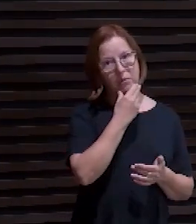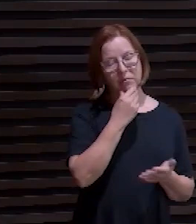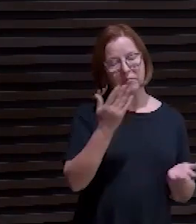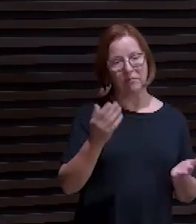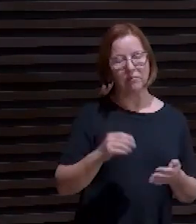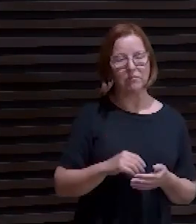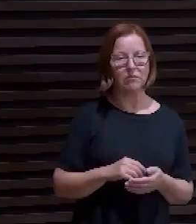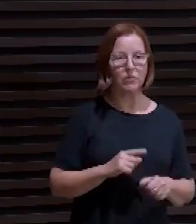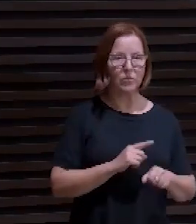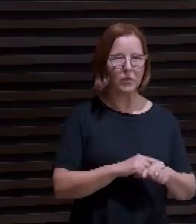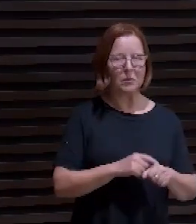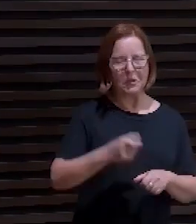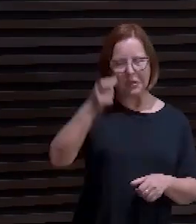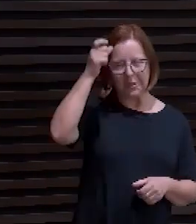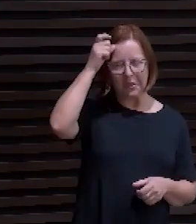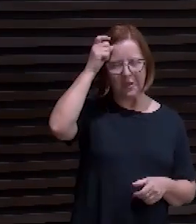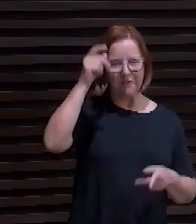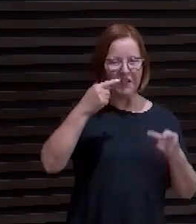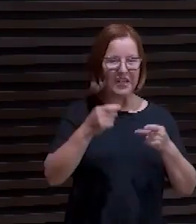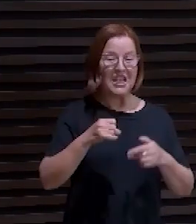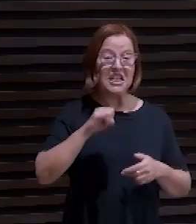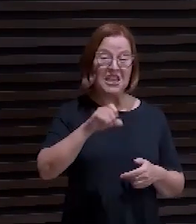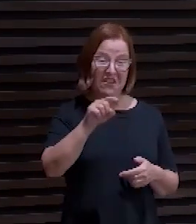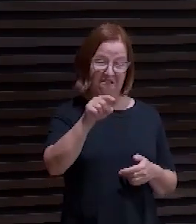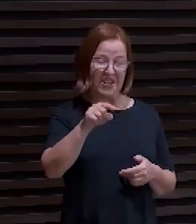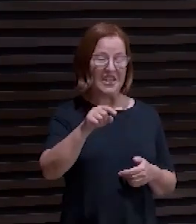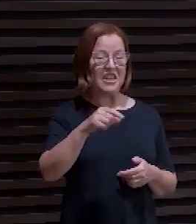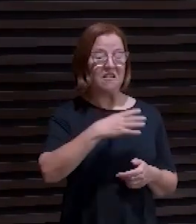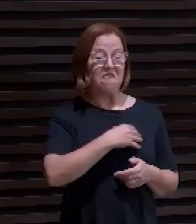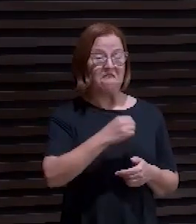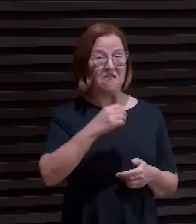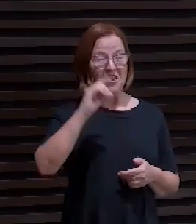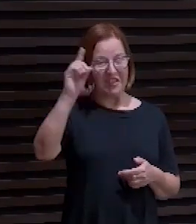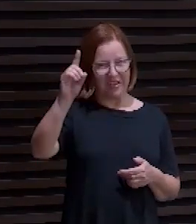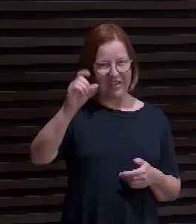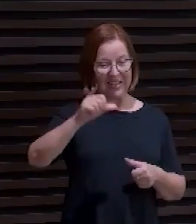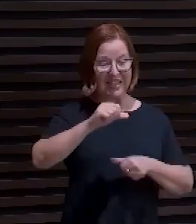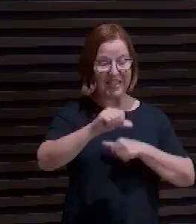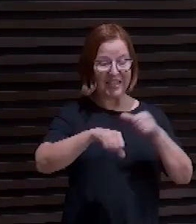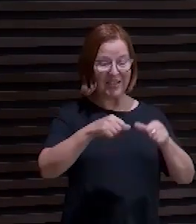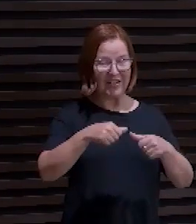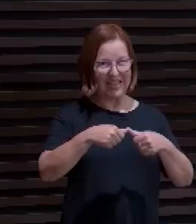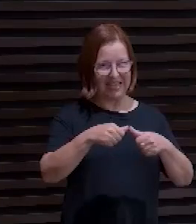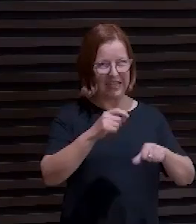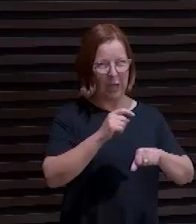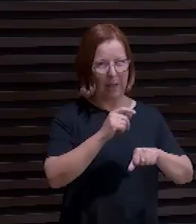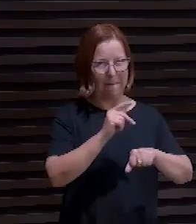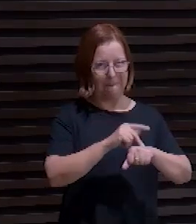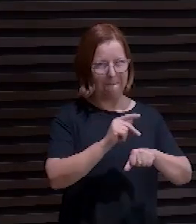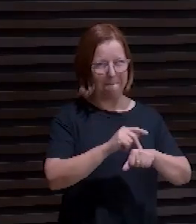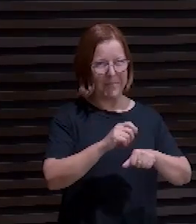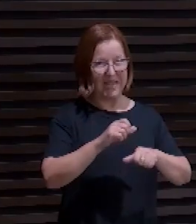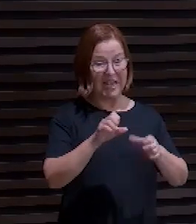Quando Satanás diz assim, se tu és o Filho de Deus, transforma essas pedras em pães,